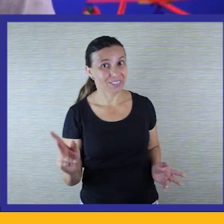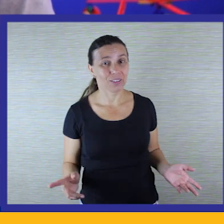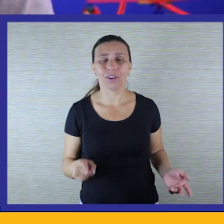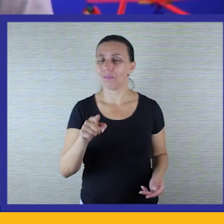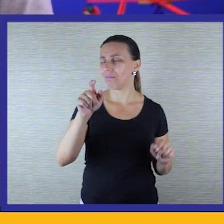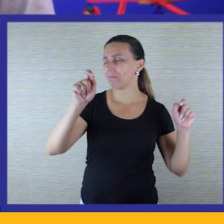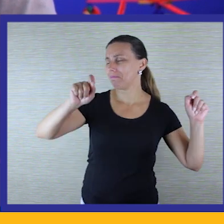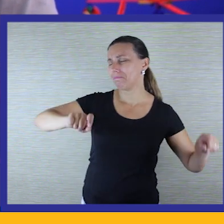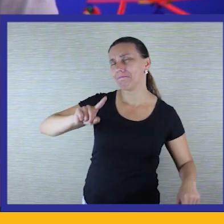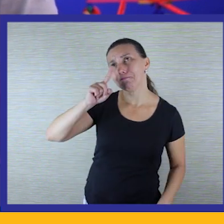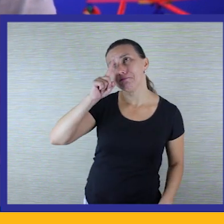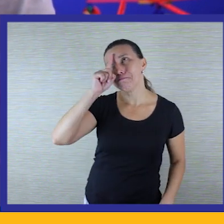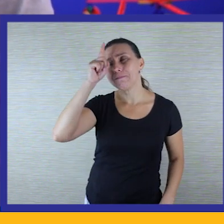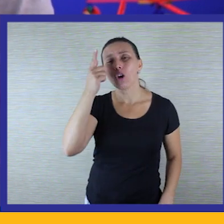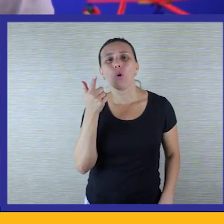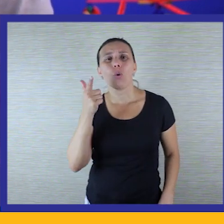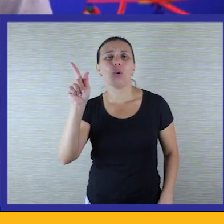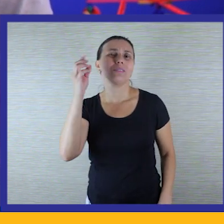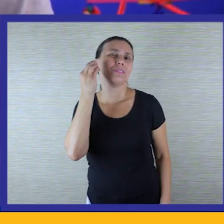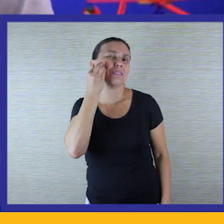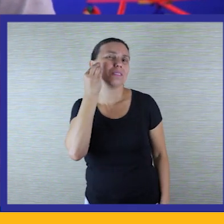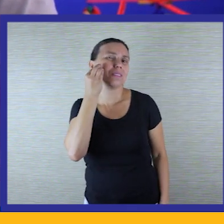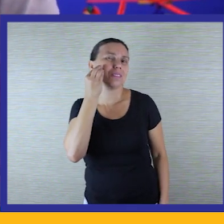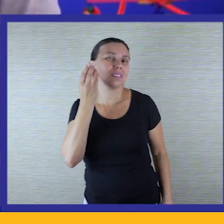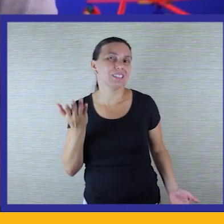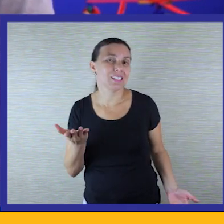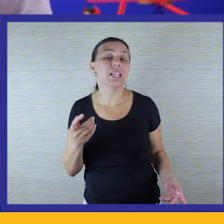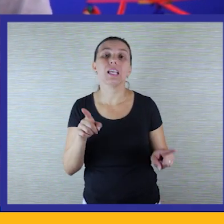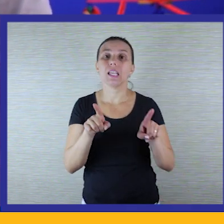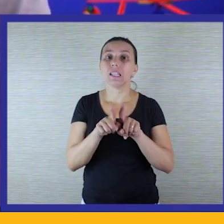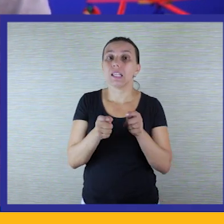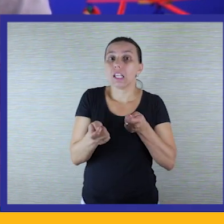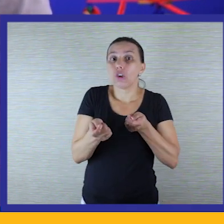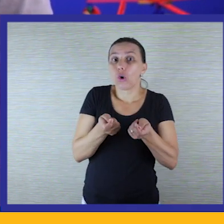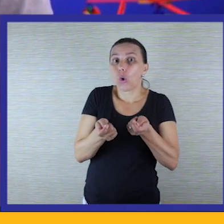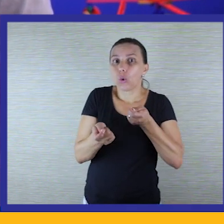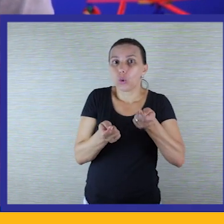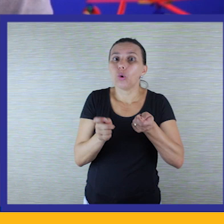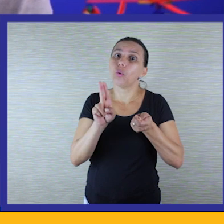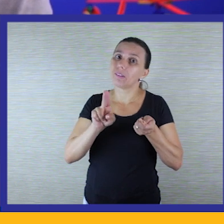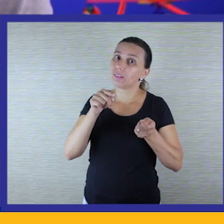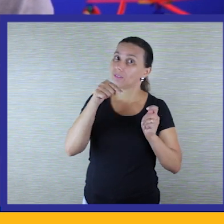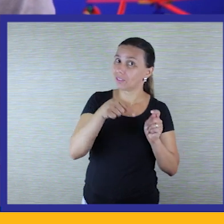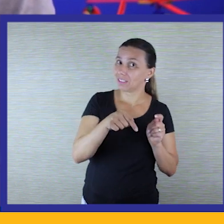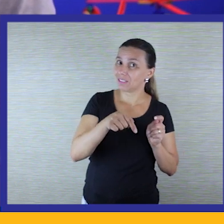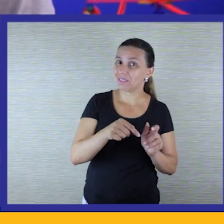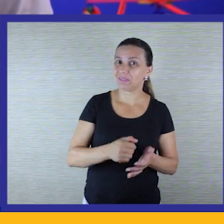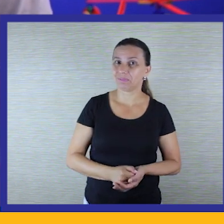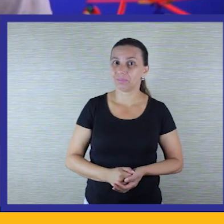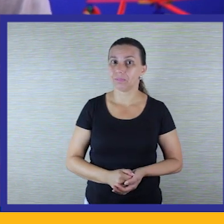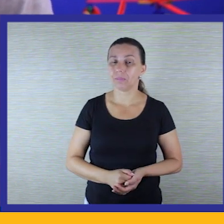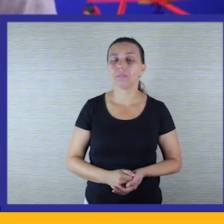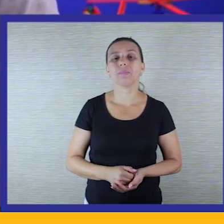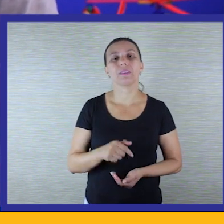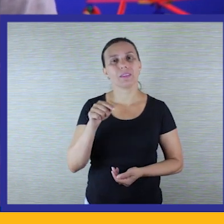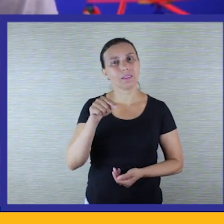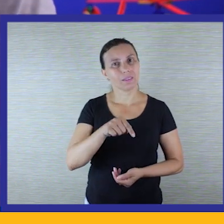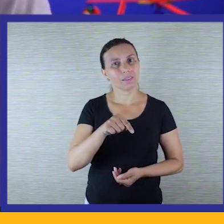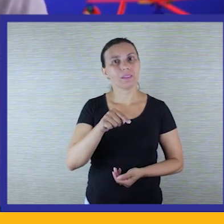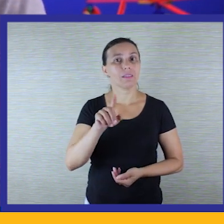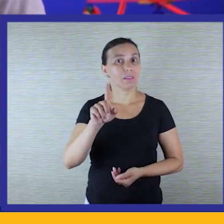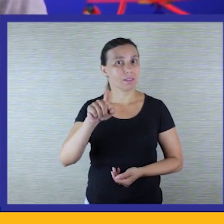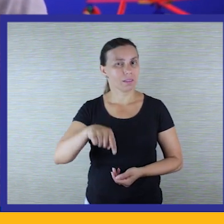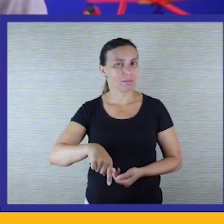outros experimentos e sistemas de controle utilizando esse componente. Essa é a base da Attitude